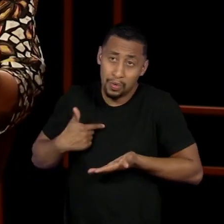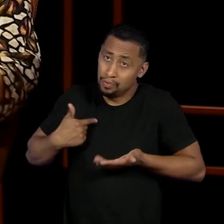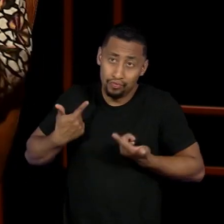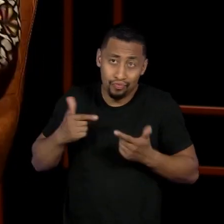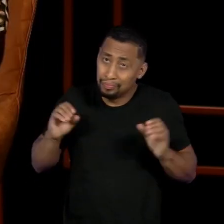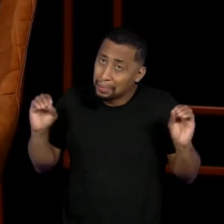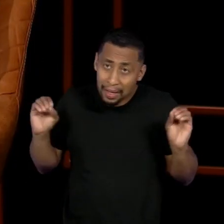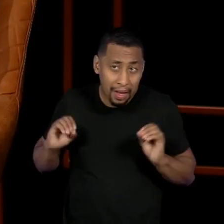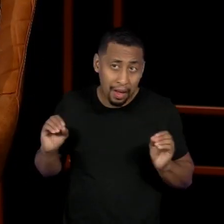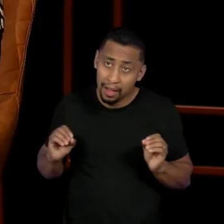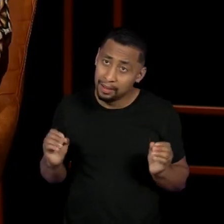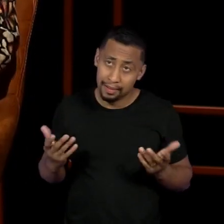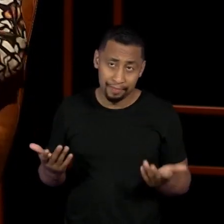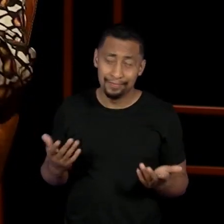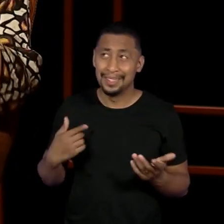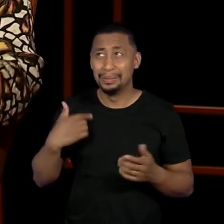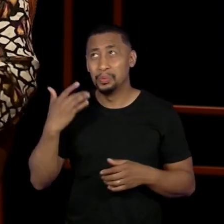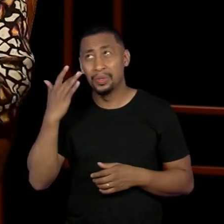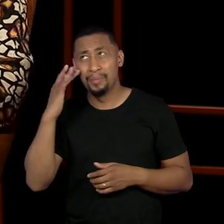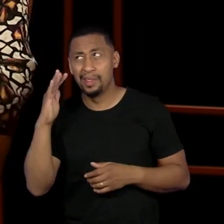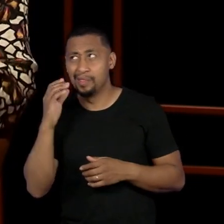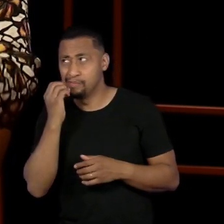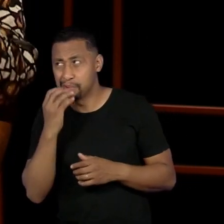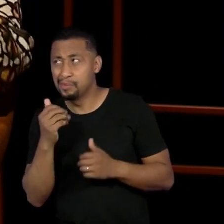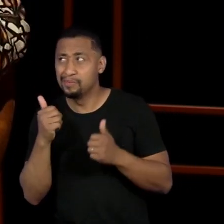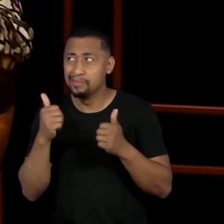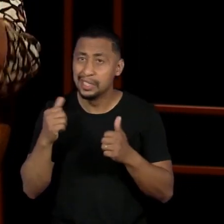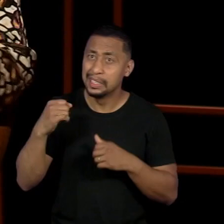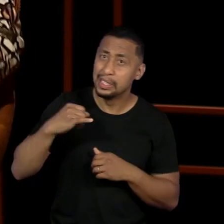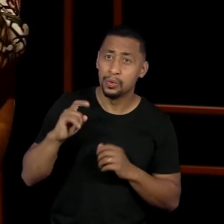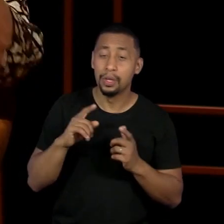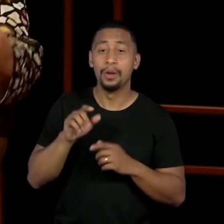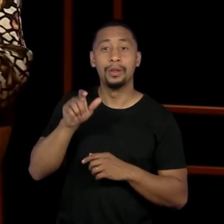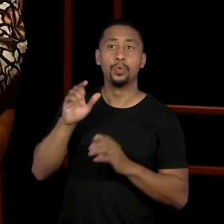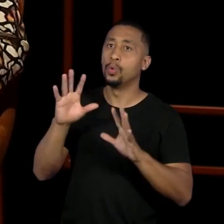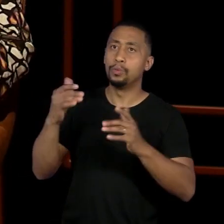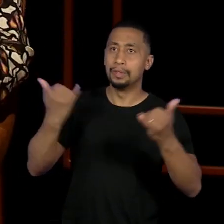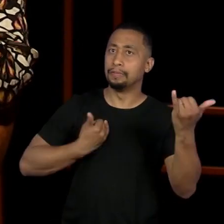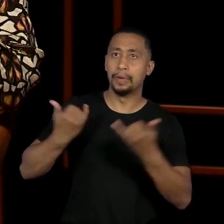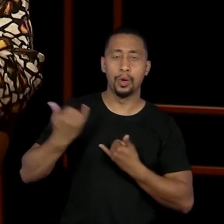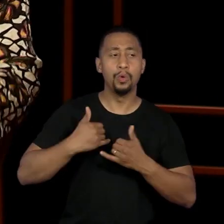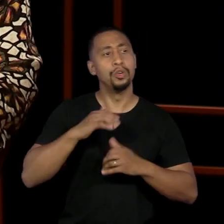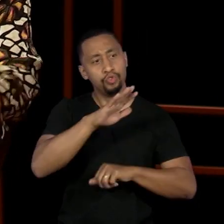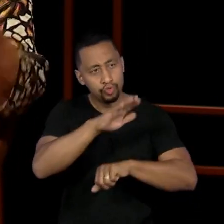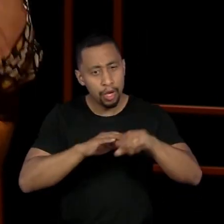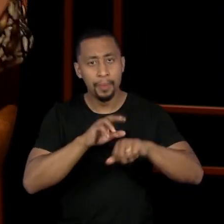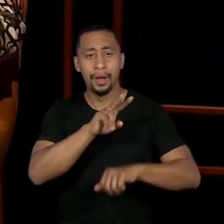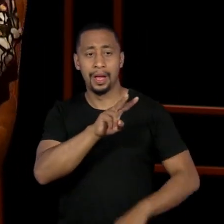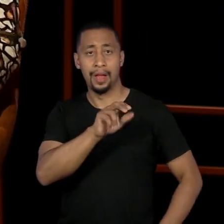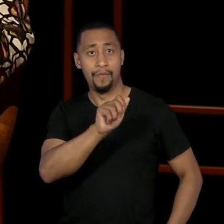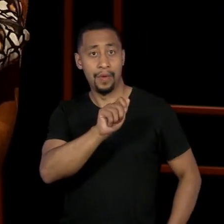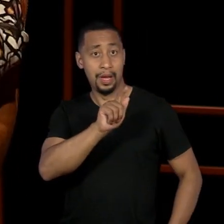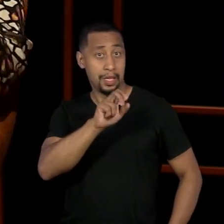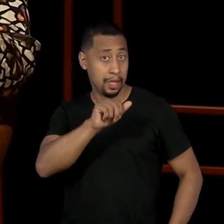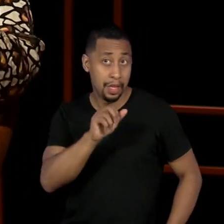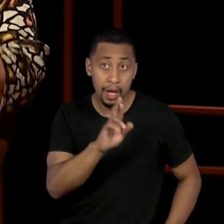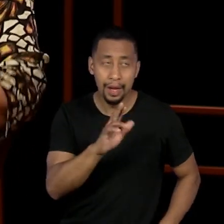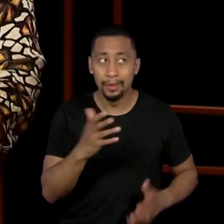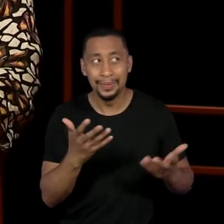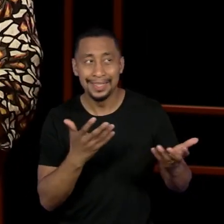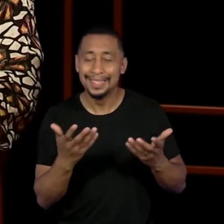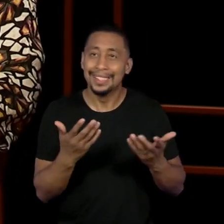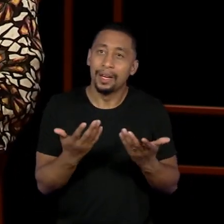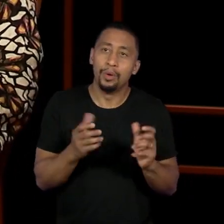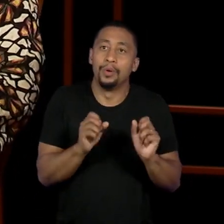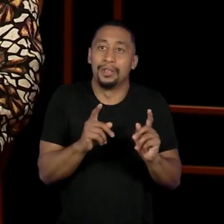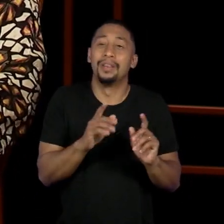acham o Wagner uma boa ideia? Todo mundo disse, não, o Wagner é ótimo, vai ser super acessível. Aí eu vim e aí está a